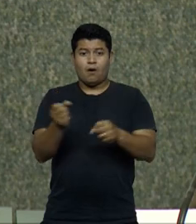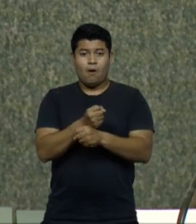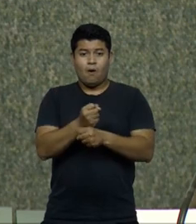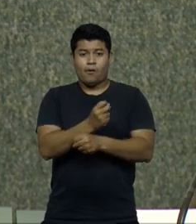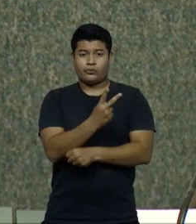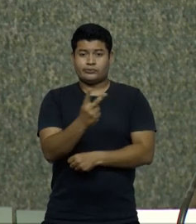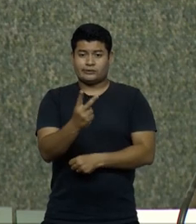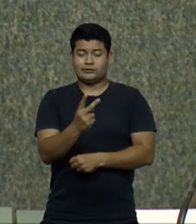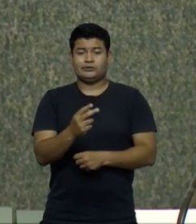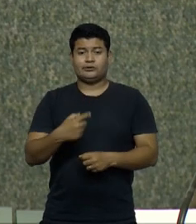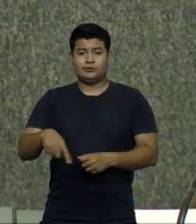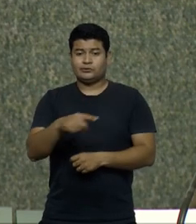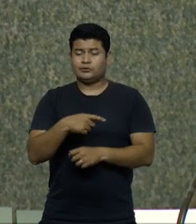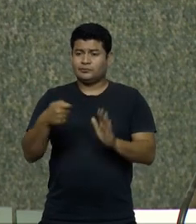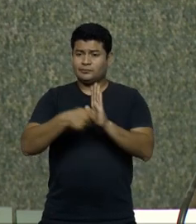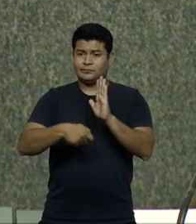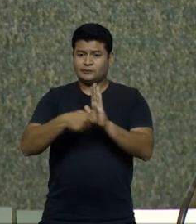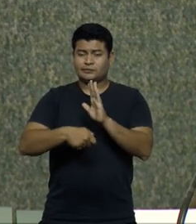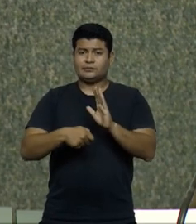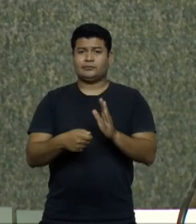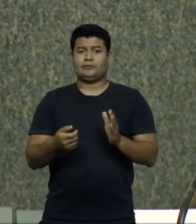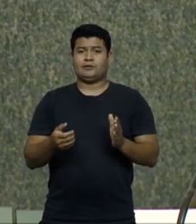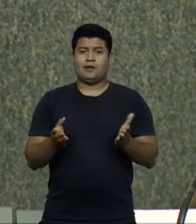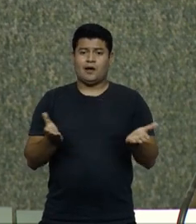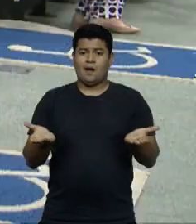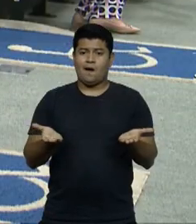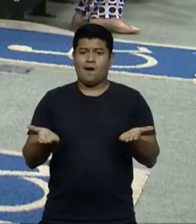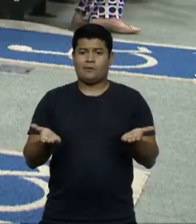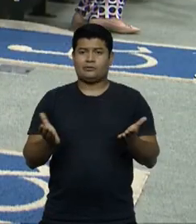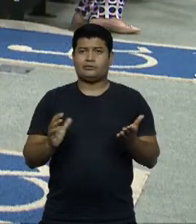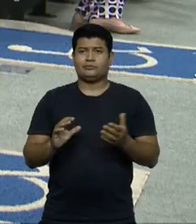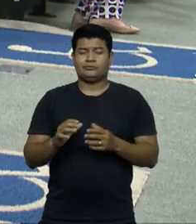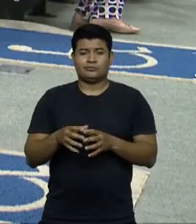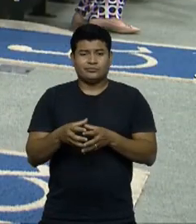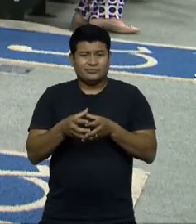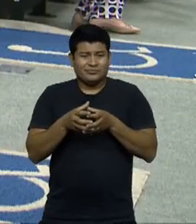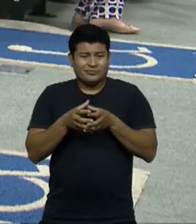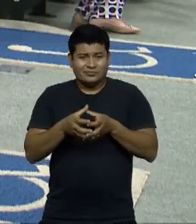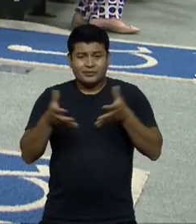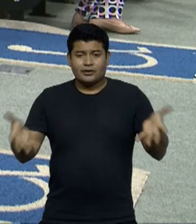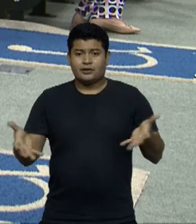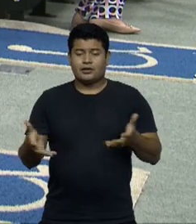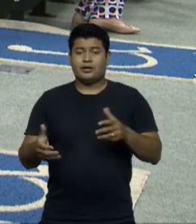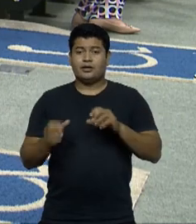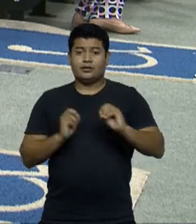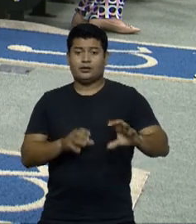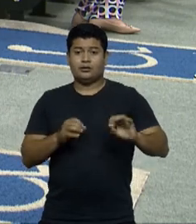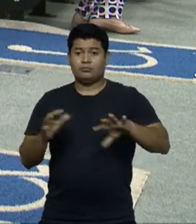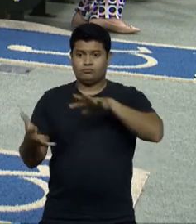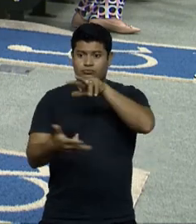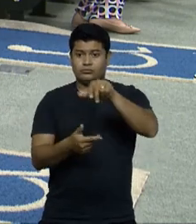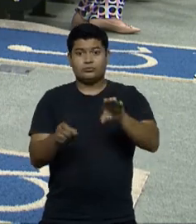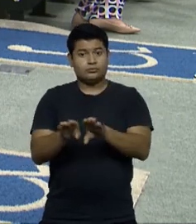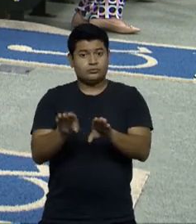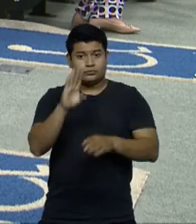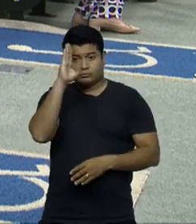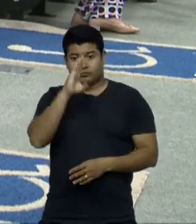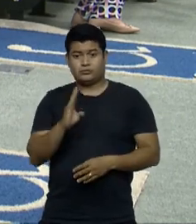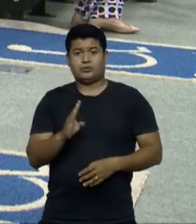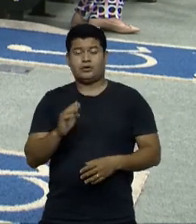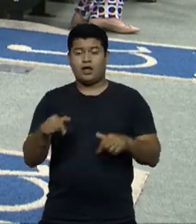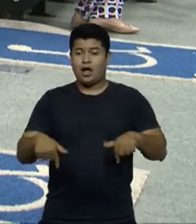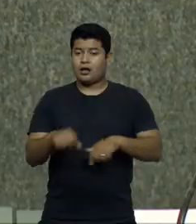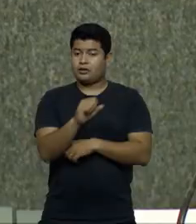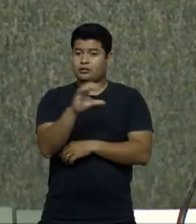que enfrentamos esses desafios enormes para educação mundial e brasileira e Santa